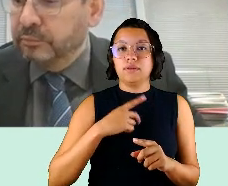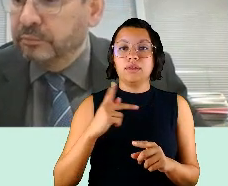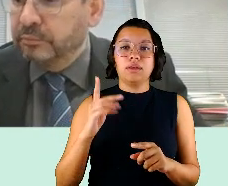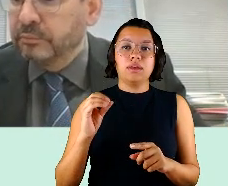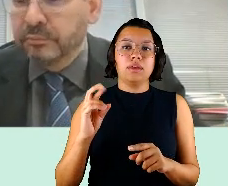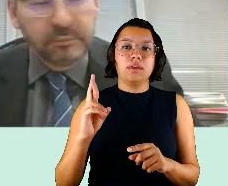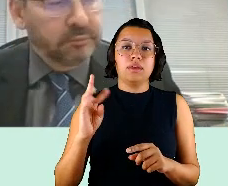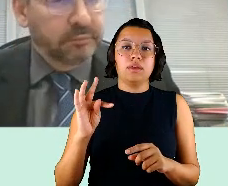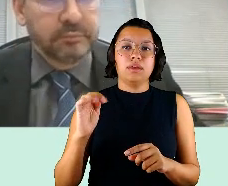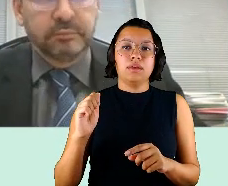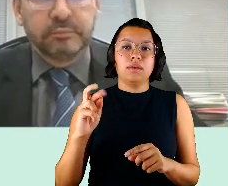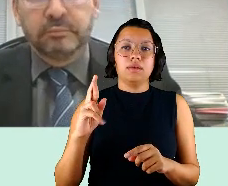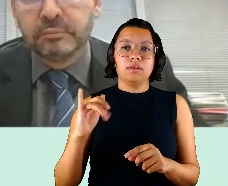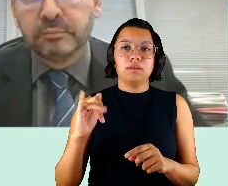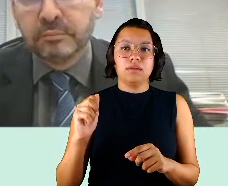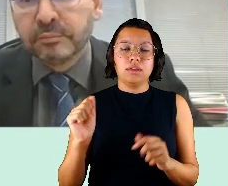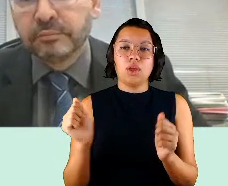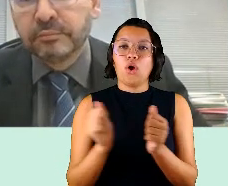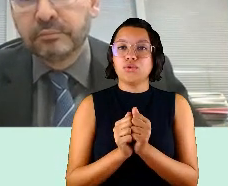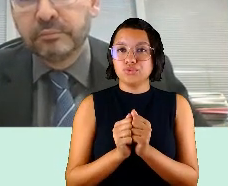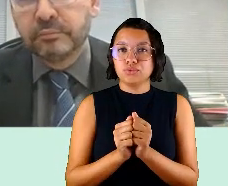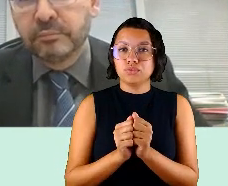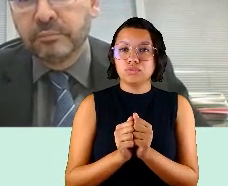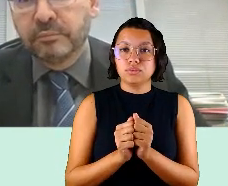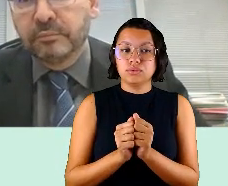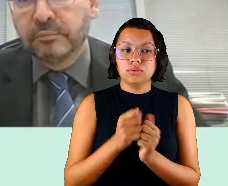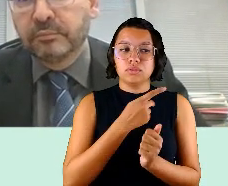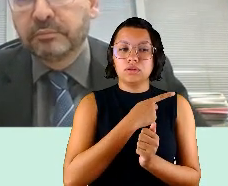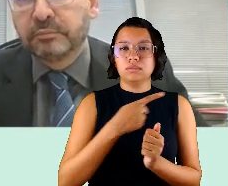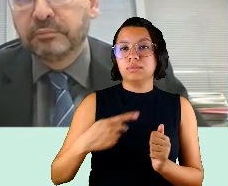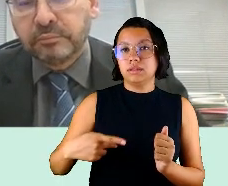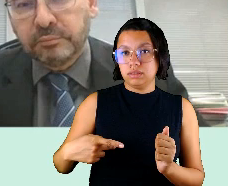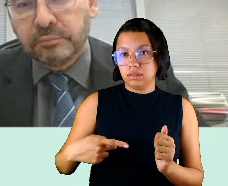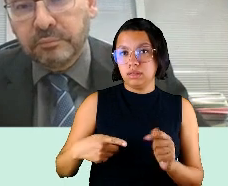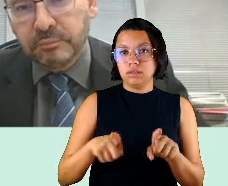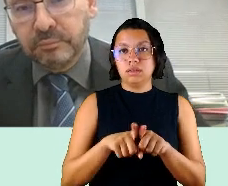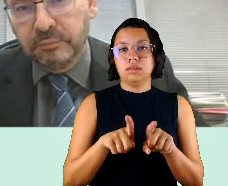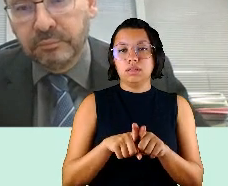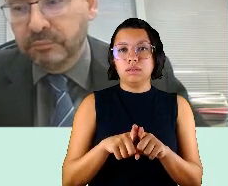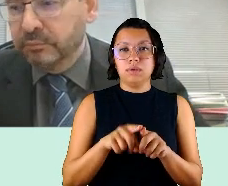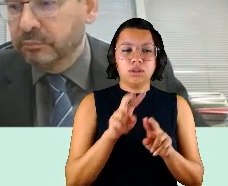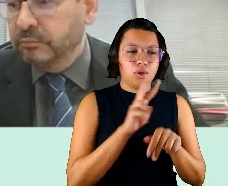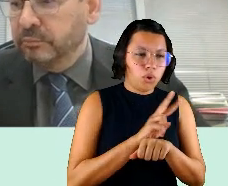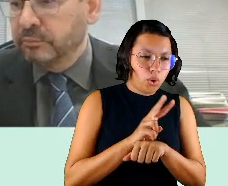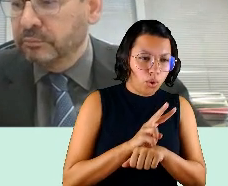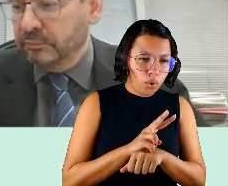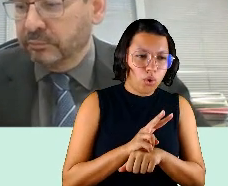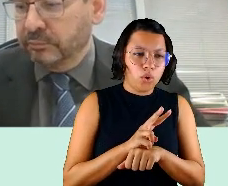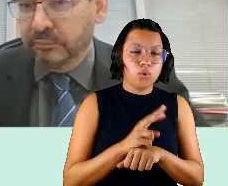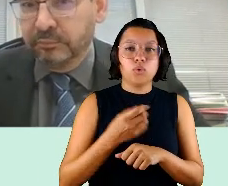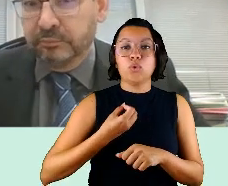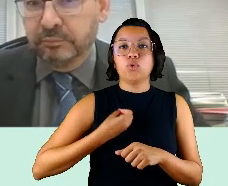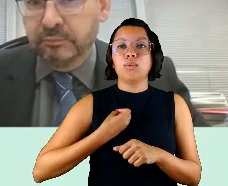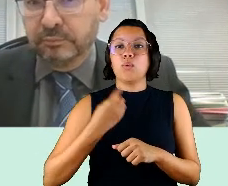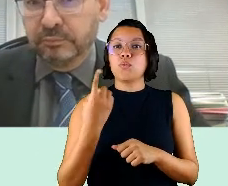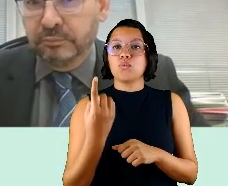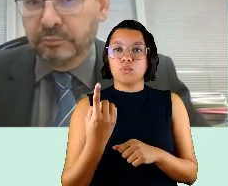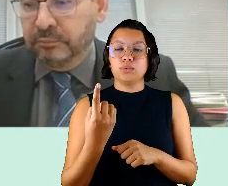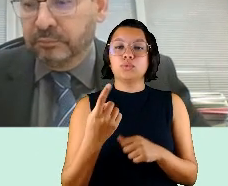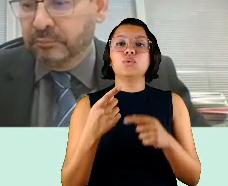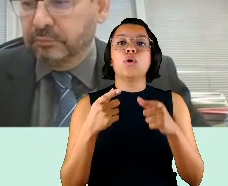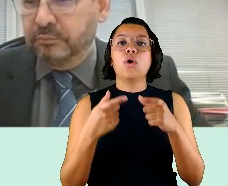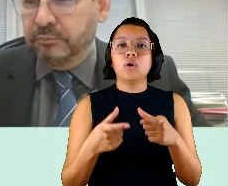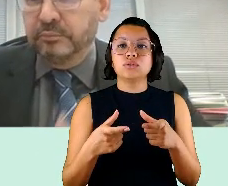portaria conjunta da presidência e da corregedoria número 1,